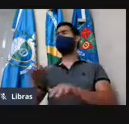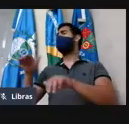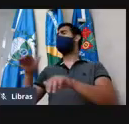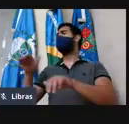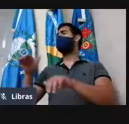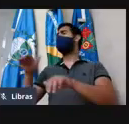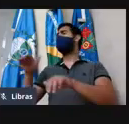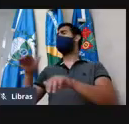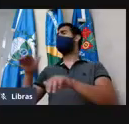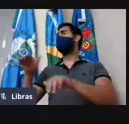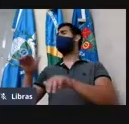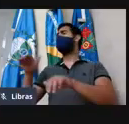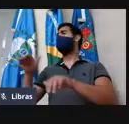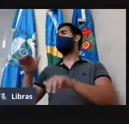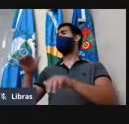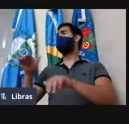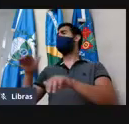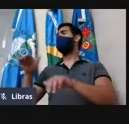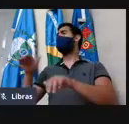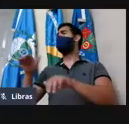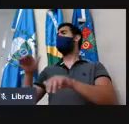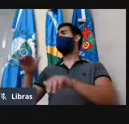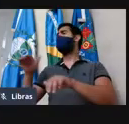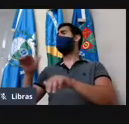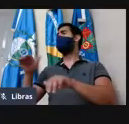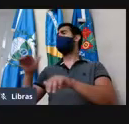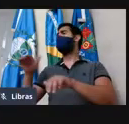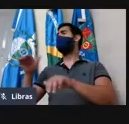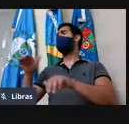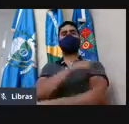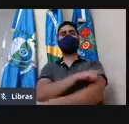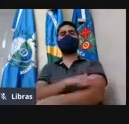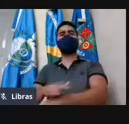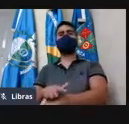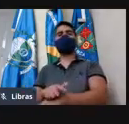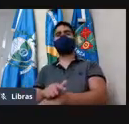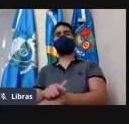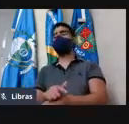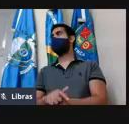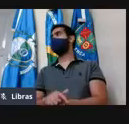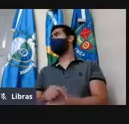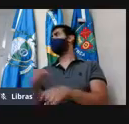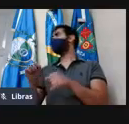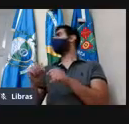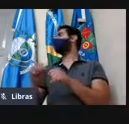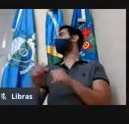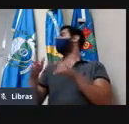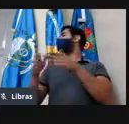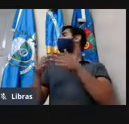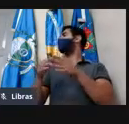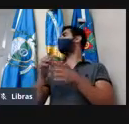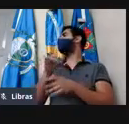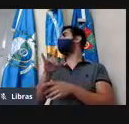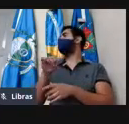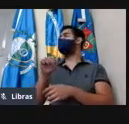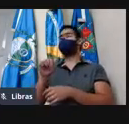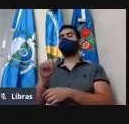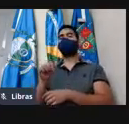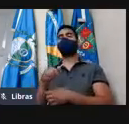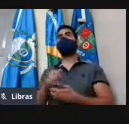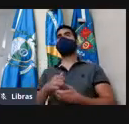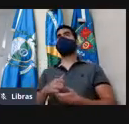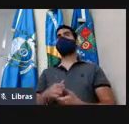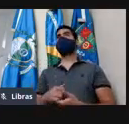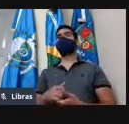convocação, professor, pela convocação do secretário de Educação, o senhor fez o pedido no